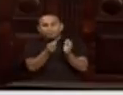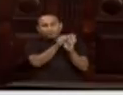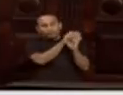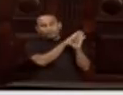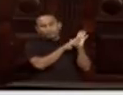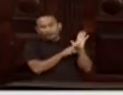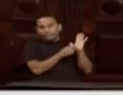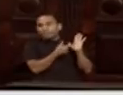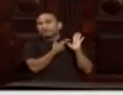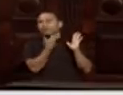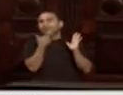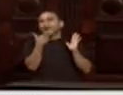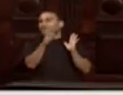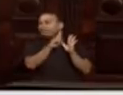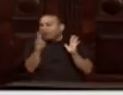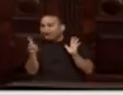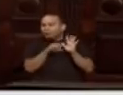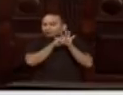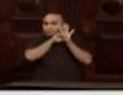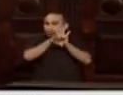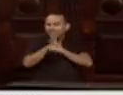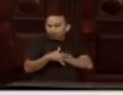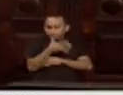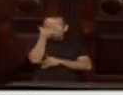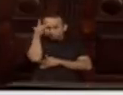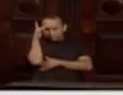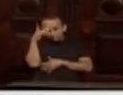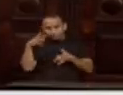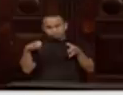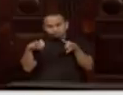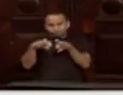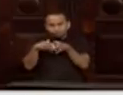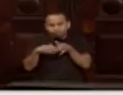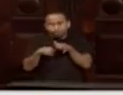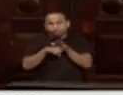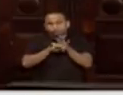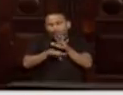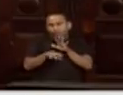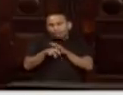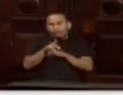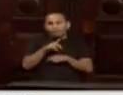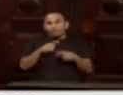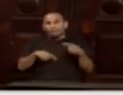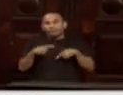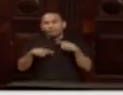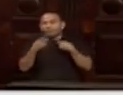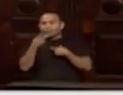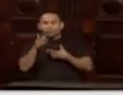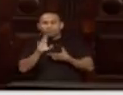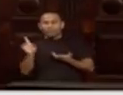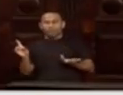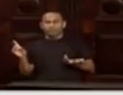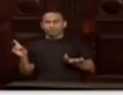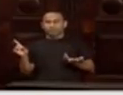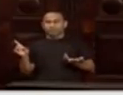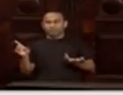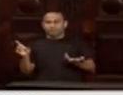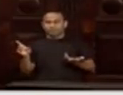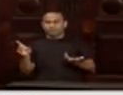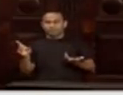disse não eu vou indicar alguém da minha nomeação da minha indicação política ele não falou isso